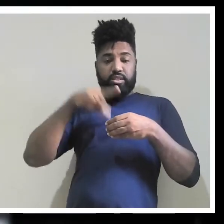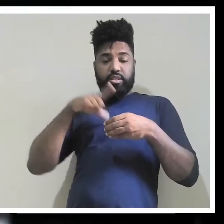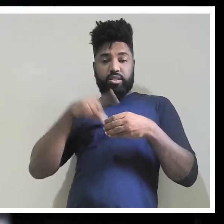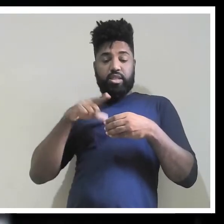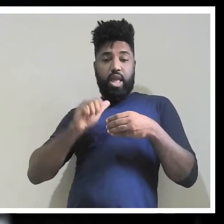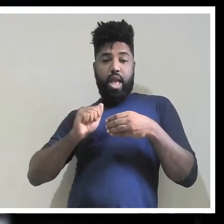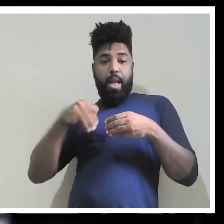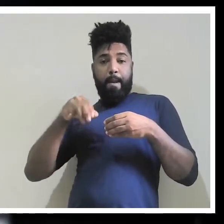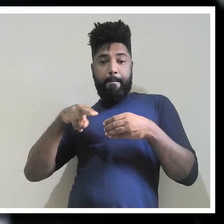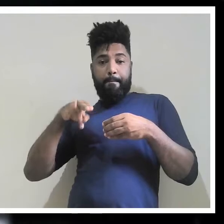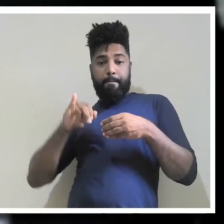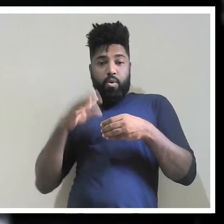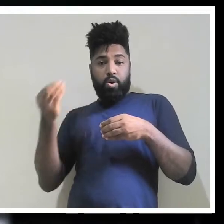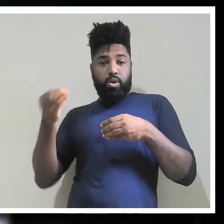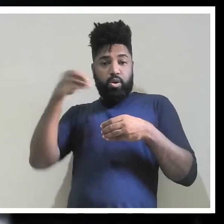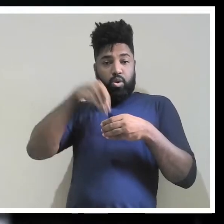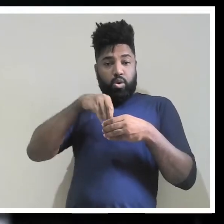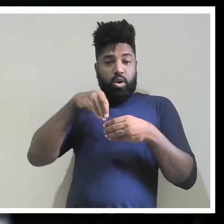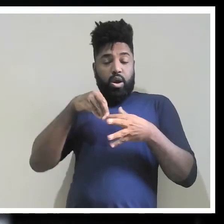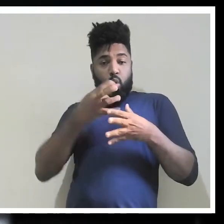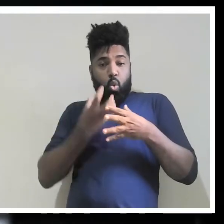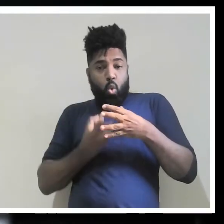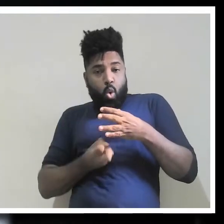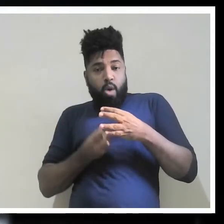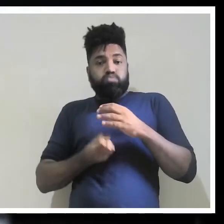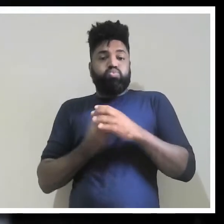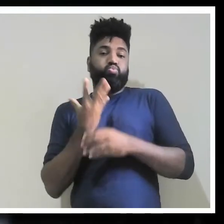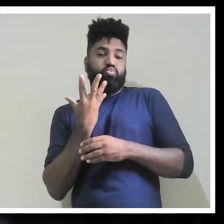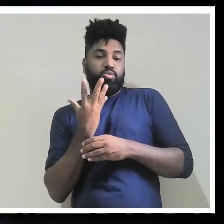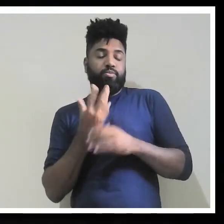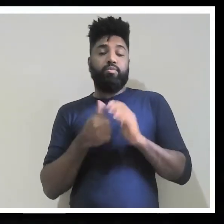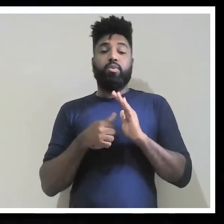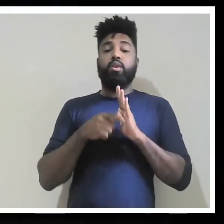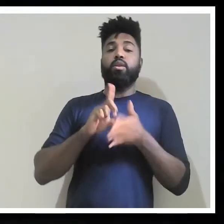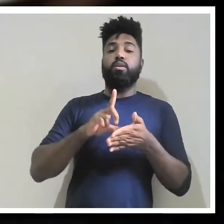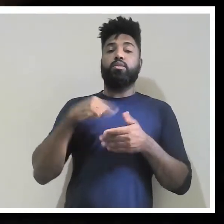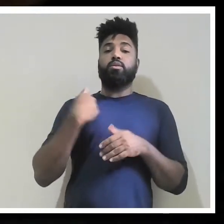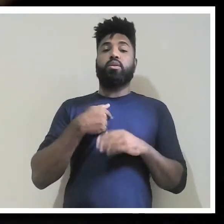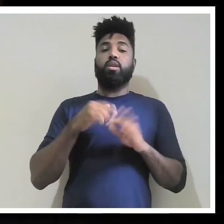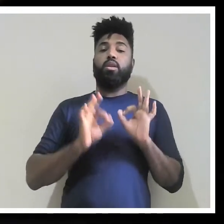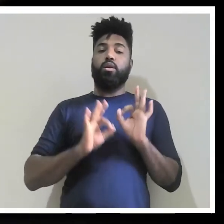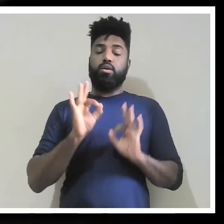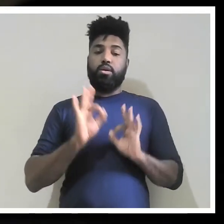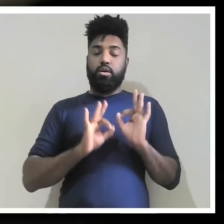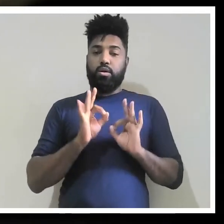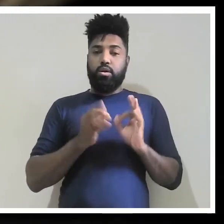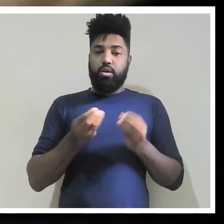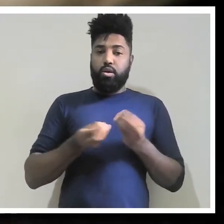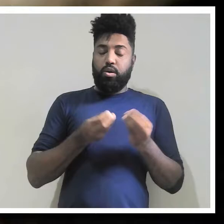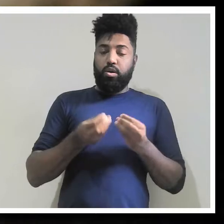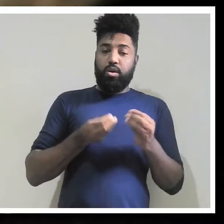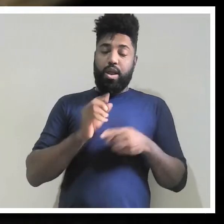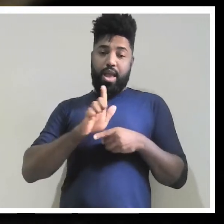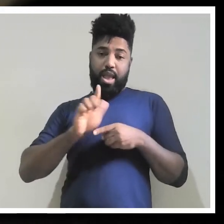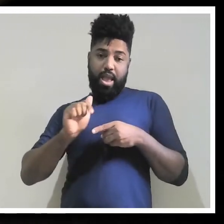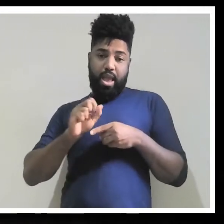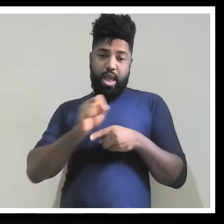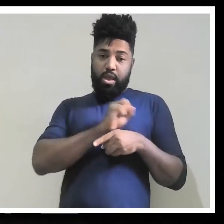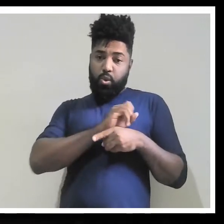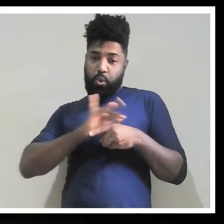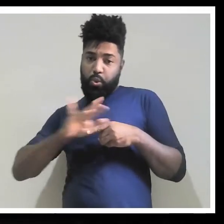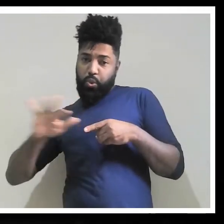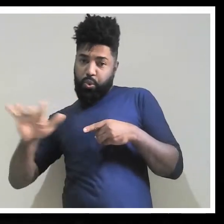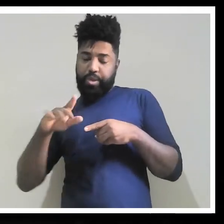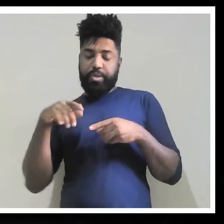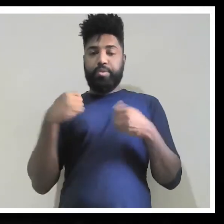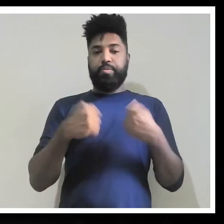iremos produzir. Então, antes de gerar a amônia, vamos montar um sistema para poder fazer a condução do gás. Para isso nós